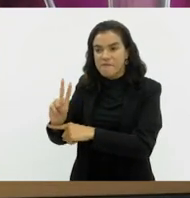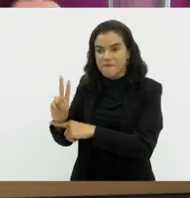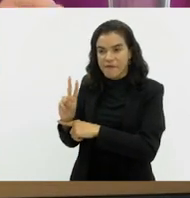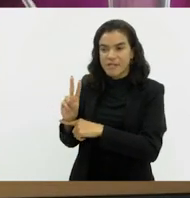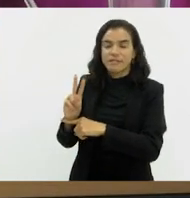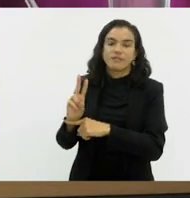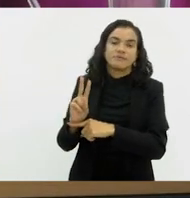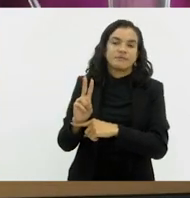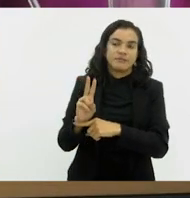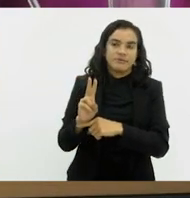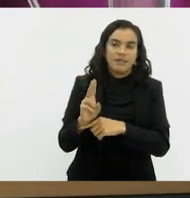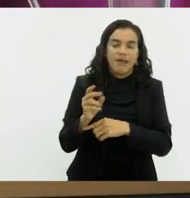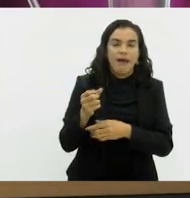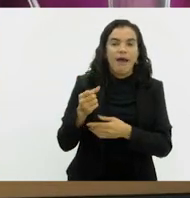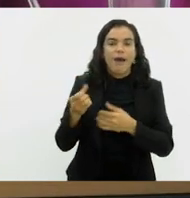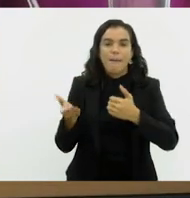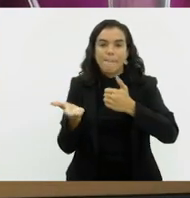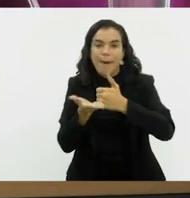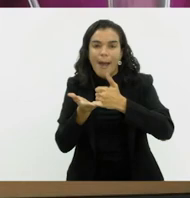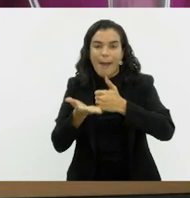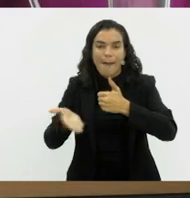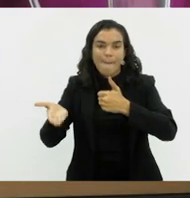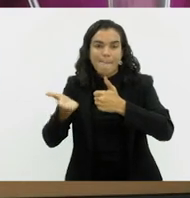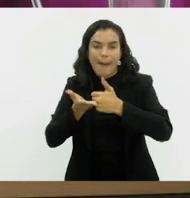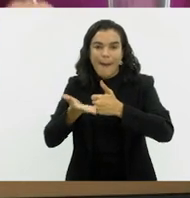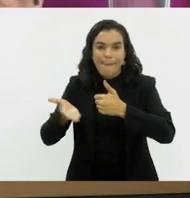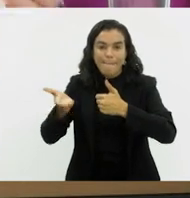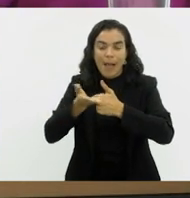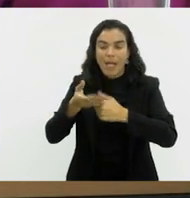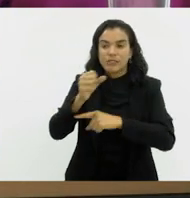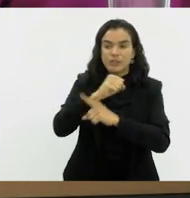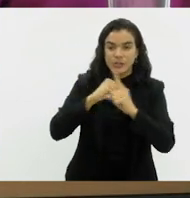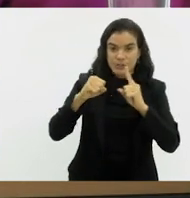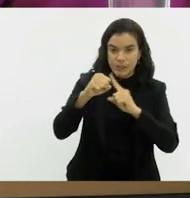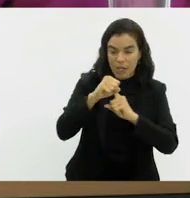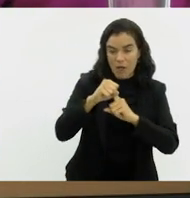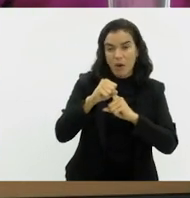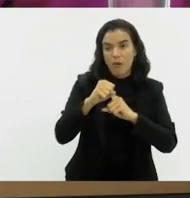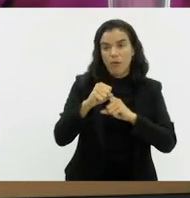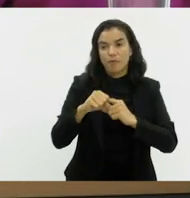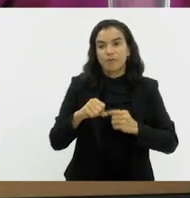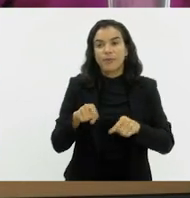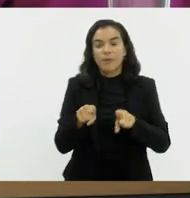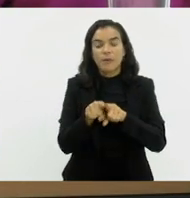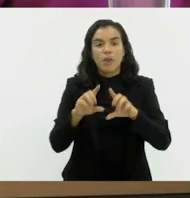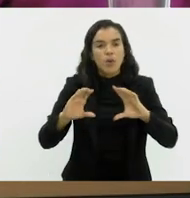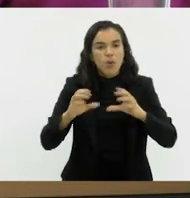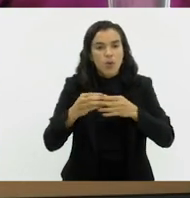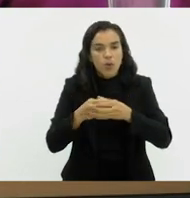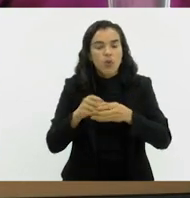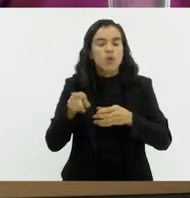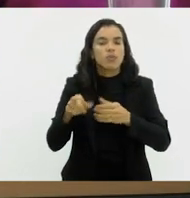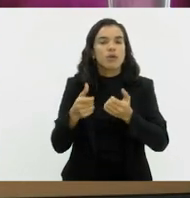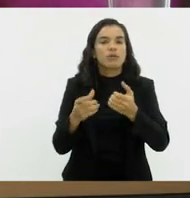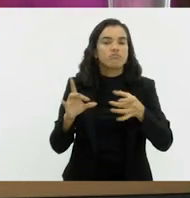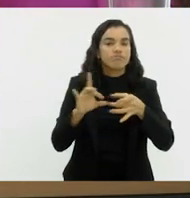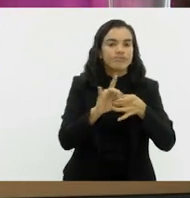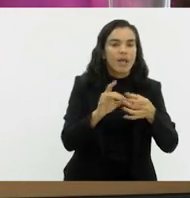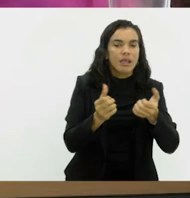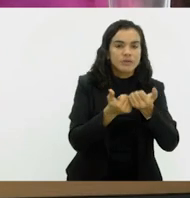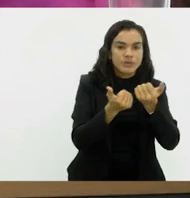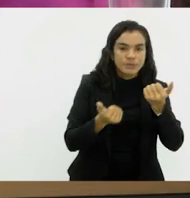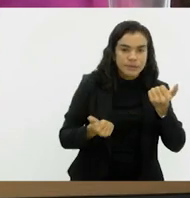atenção básica, da atenção psicossocial, que é ligada à minha subsecretaria, e também um grupo ligado à Subsecretaria de